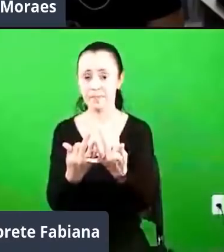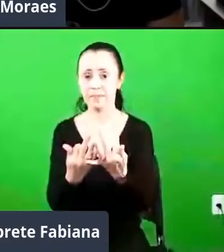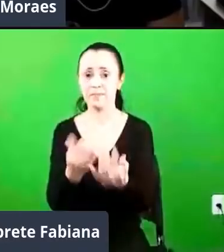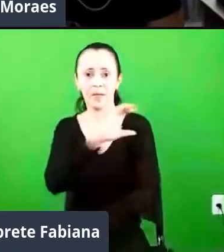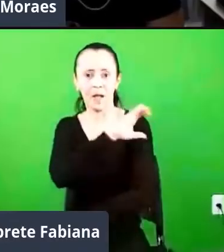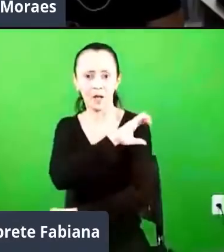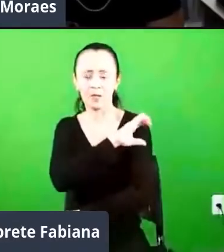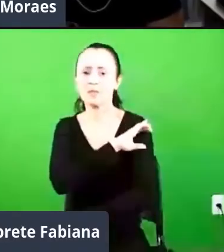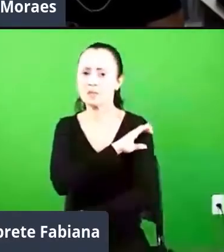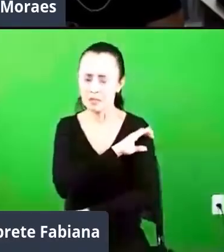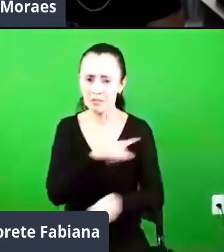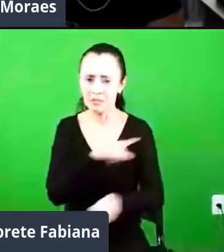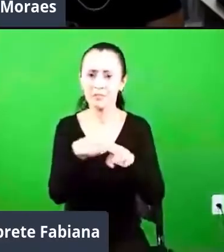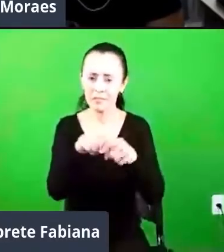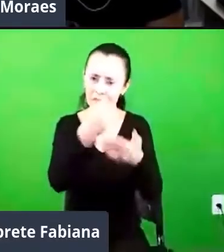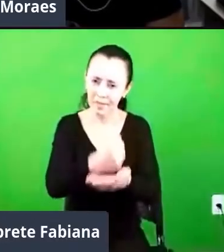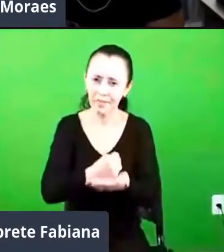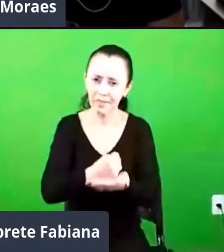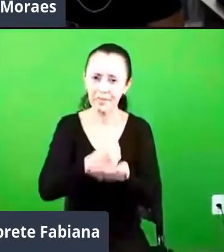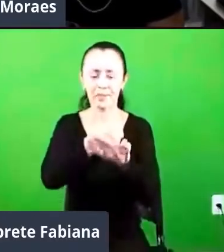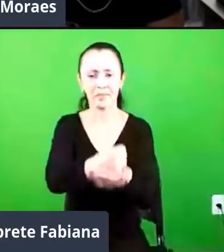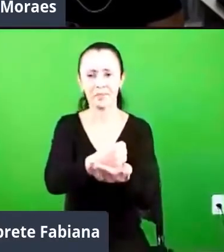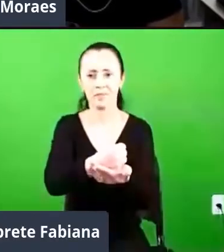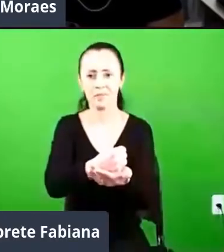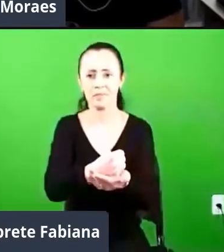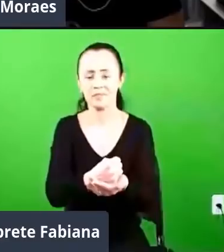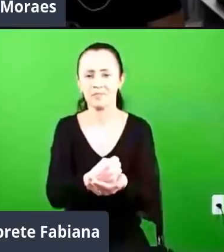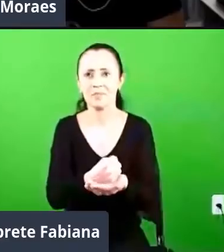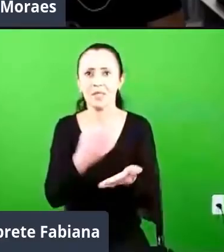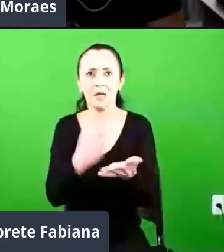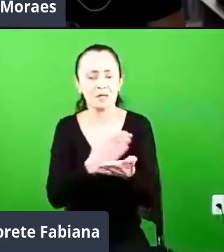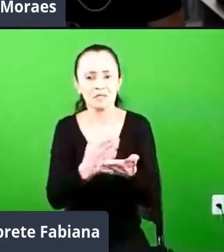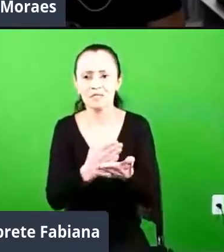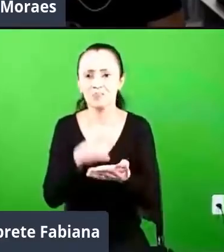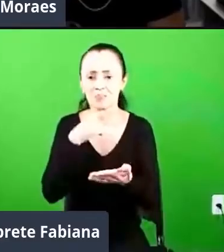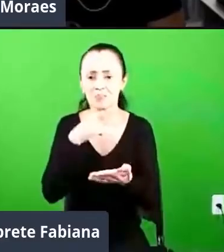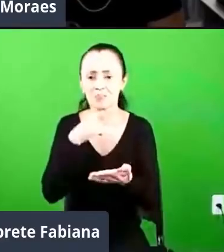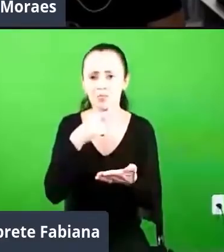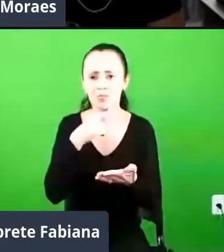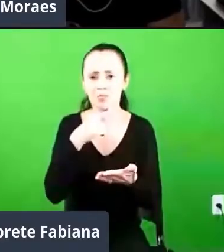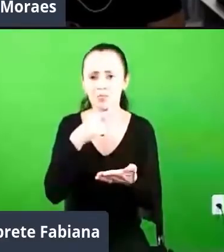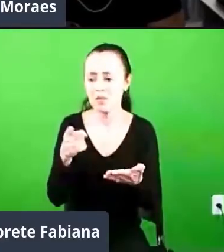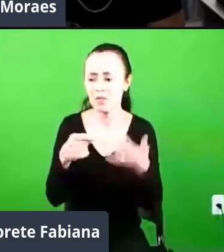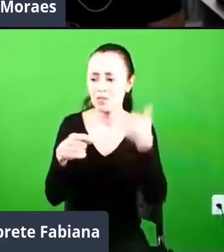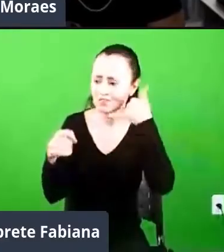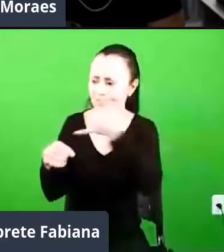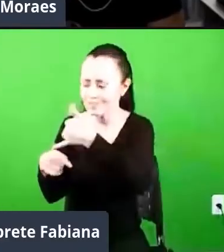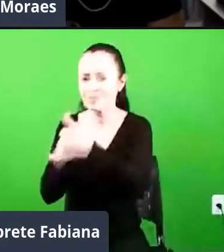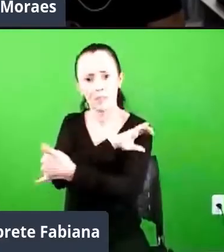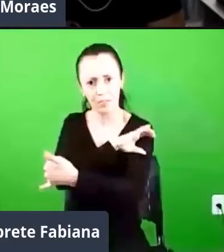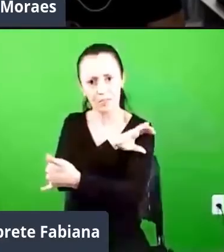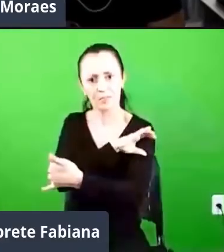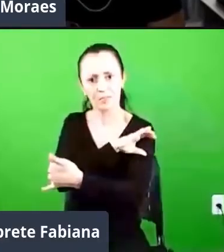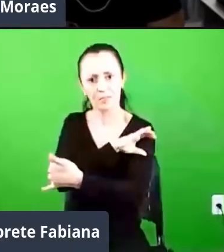bastante nesse ponto, porque se eu não consigo, num determinado dia, o contato com os pais, Eles tentam até conseguir para ver o que ficou para